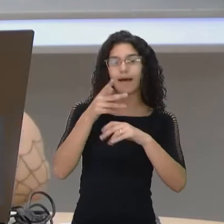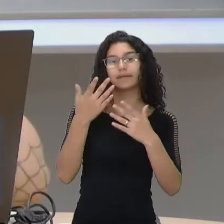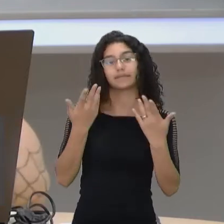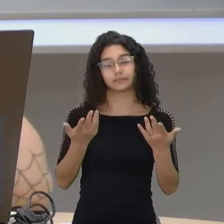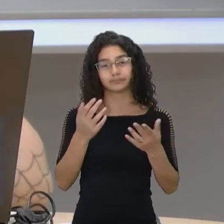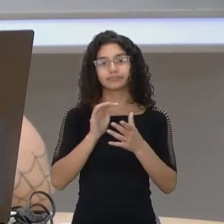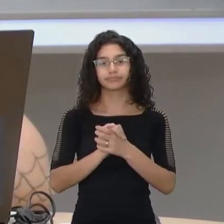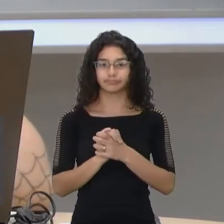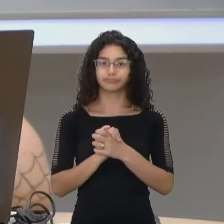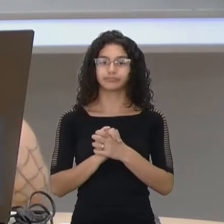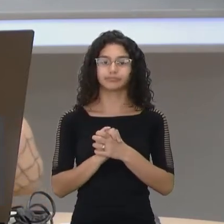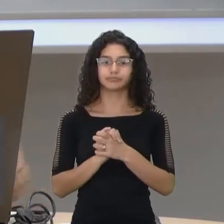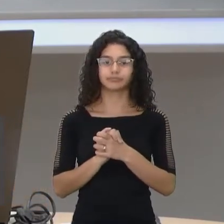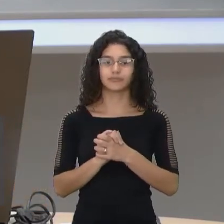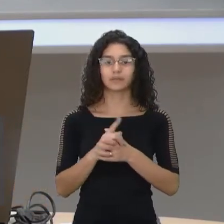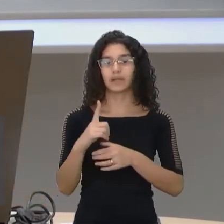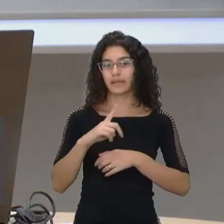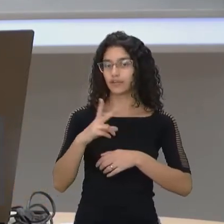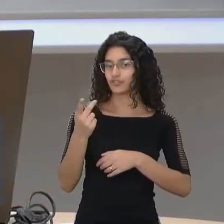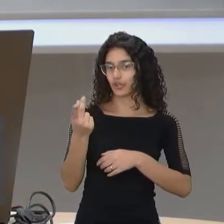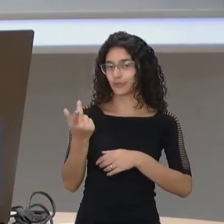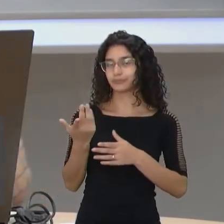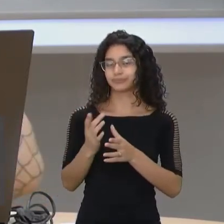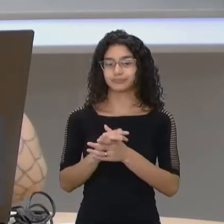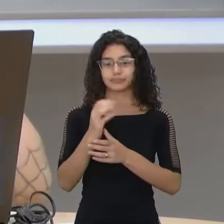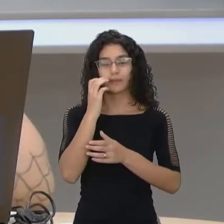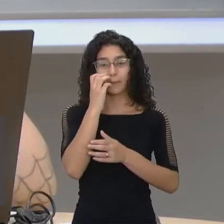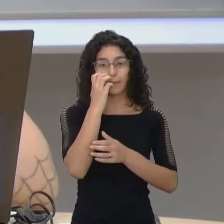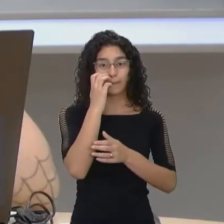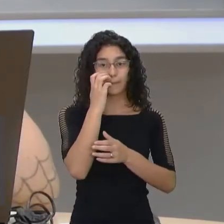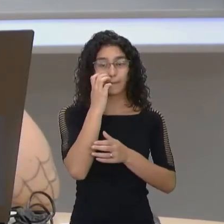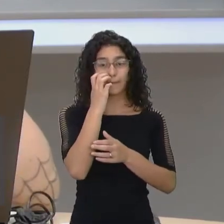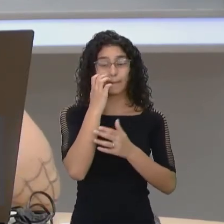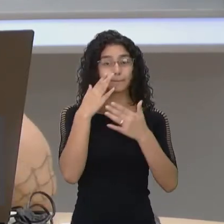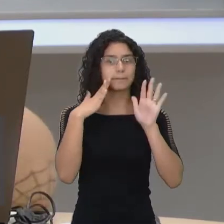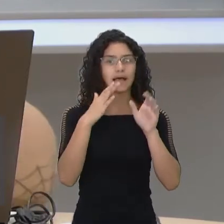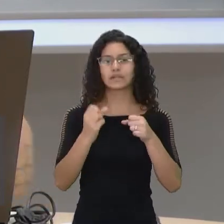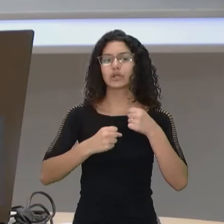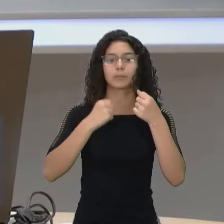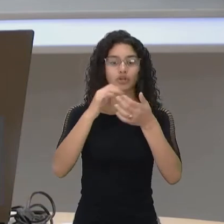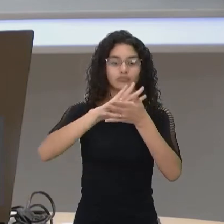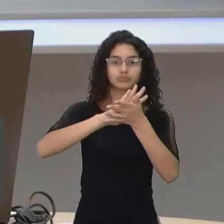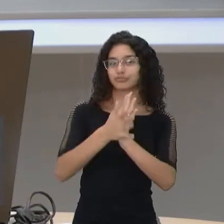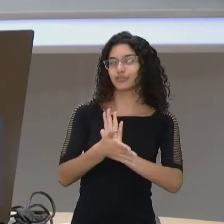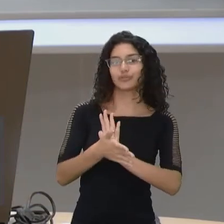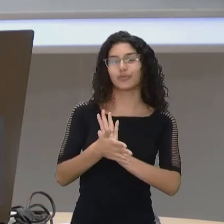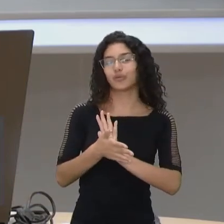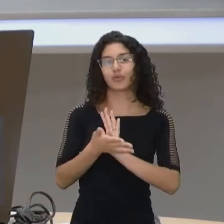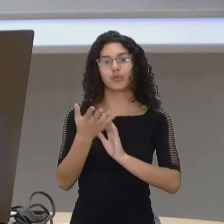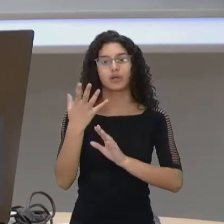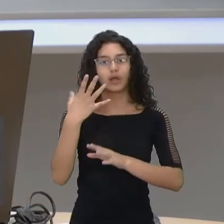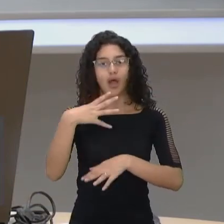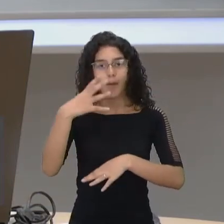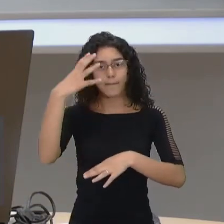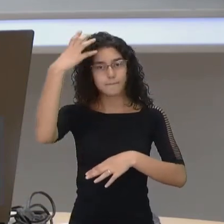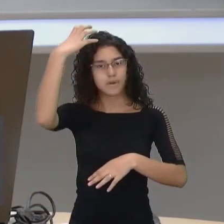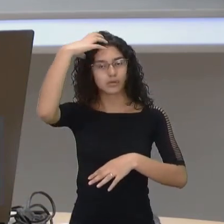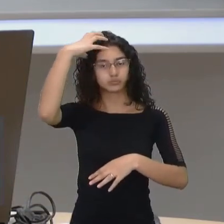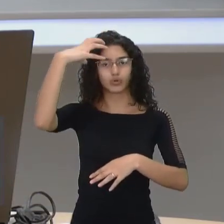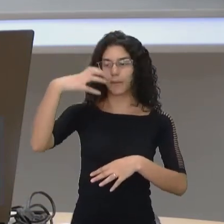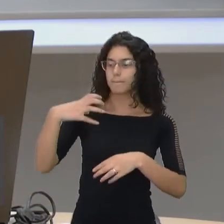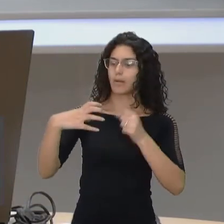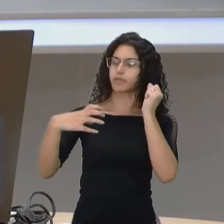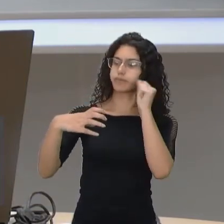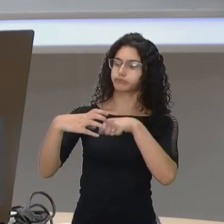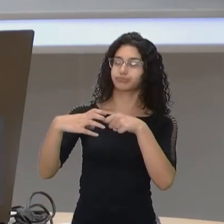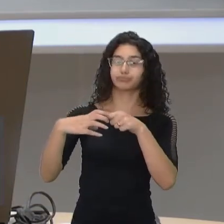né, para ganhar mais dinheiro, né? Só que ele não podia destruir a coroa, ele não podia pegar um martelo e bater ali na